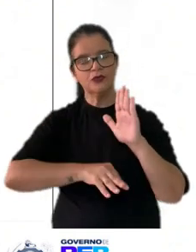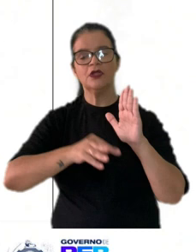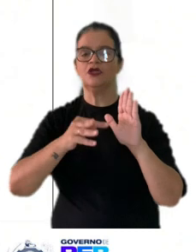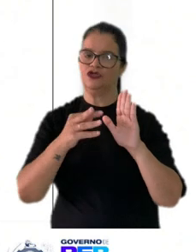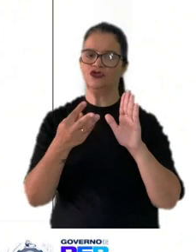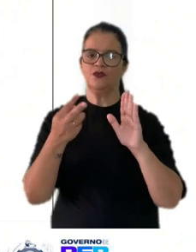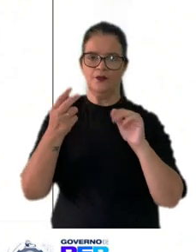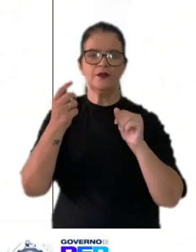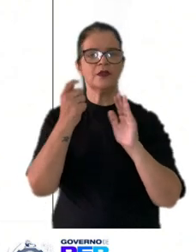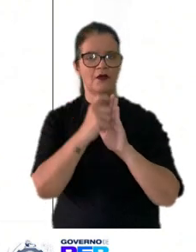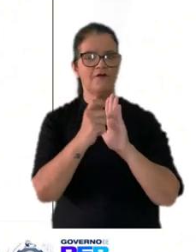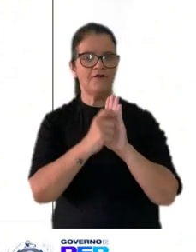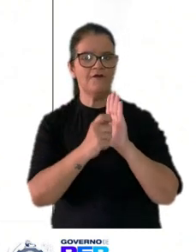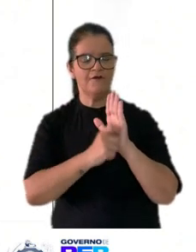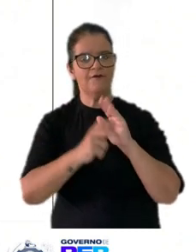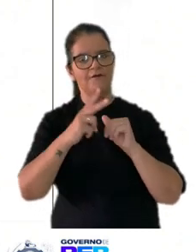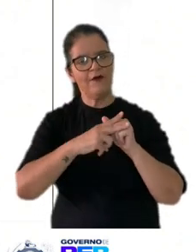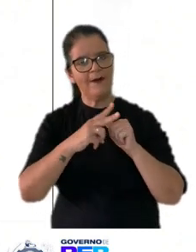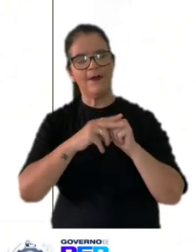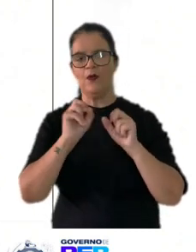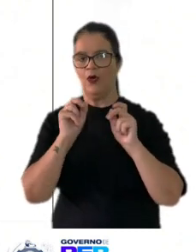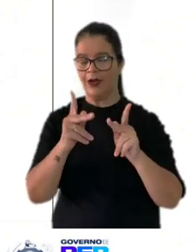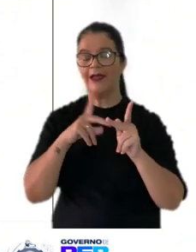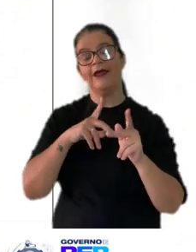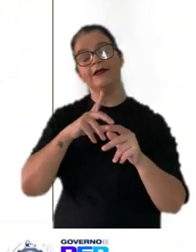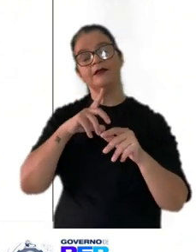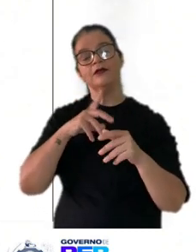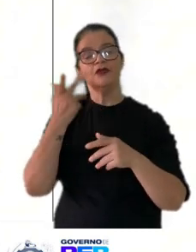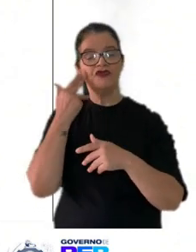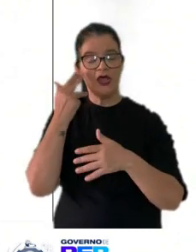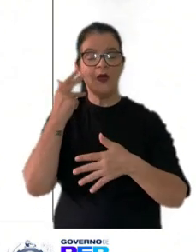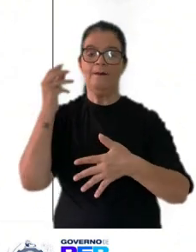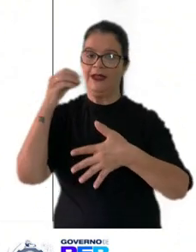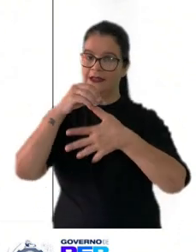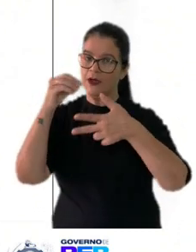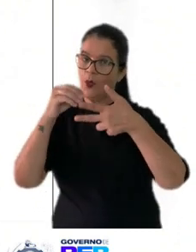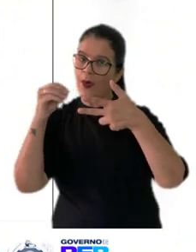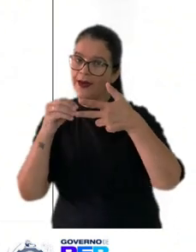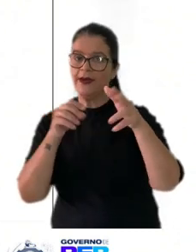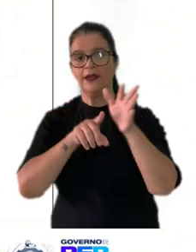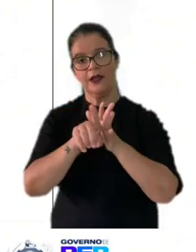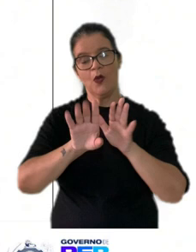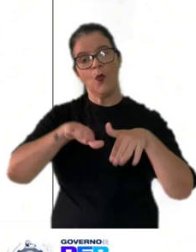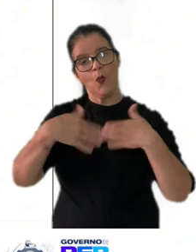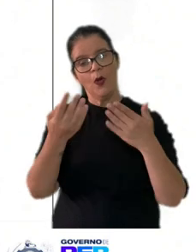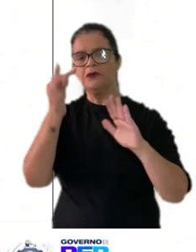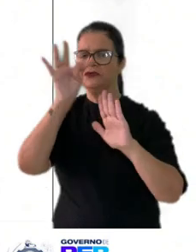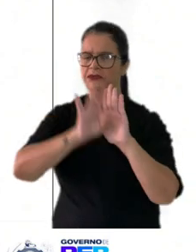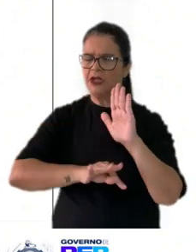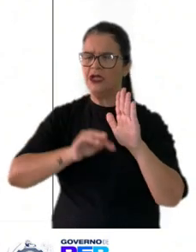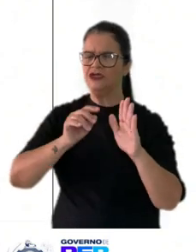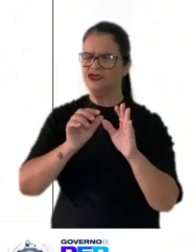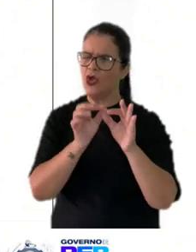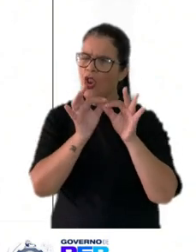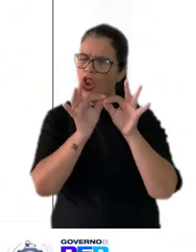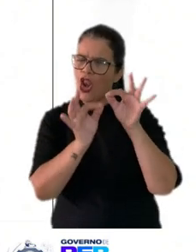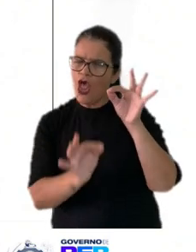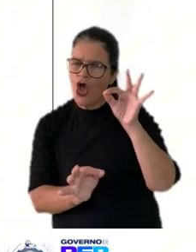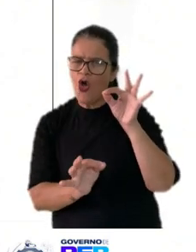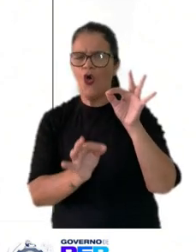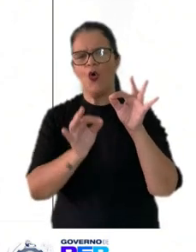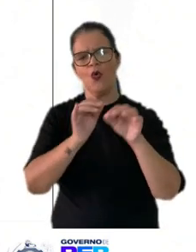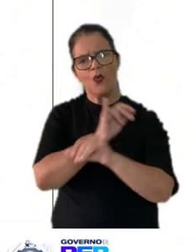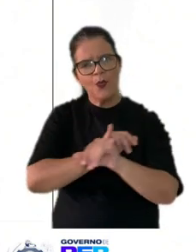geralmente nas questões de Enem quando eles trazem um texto assim um pouco mais longo com mais informações